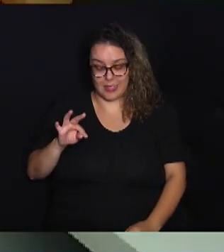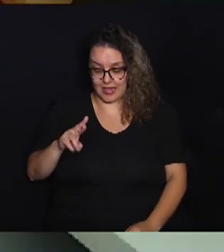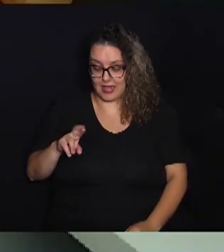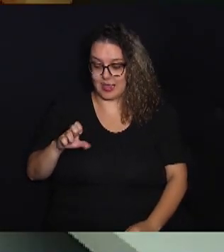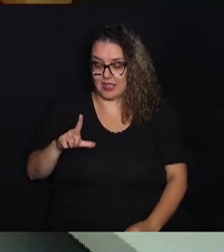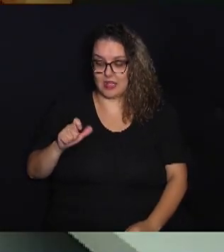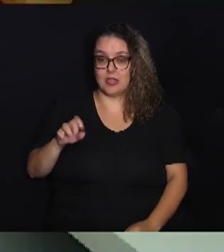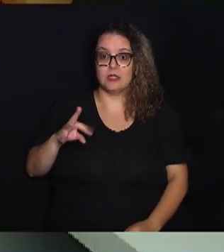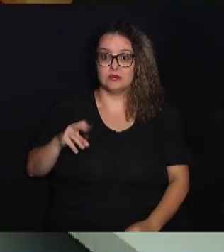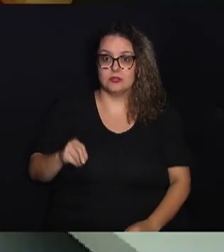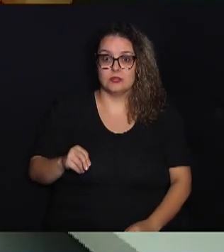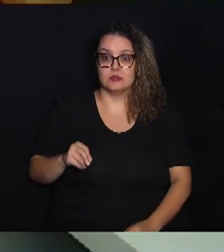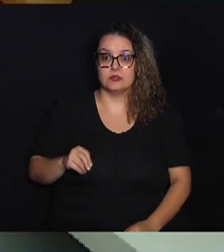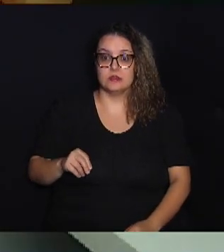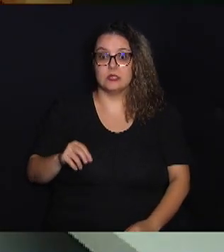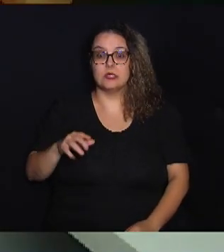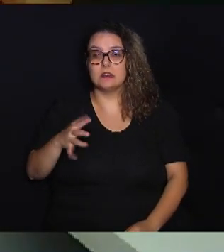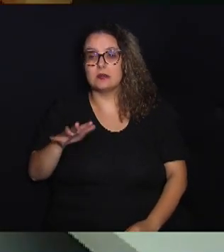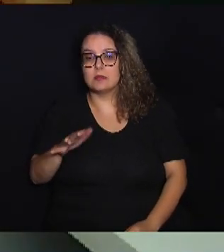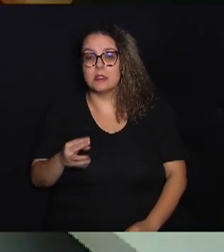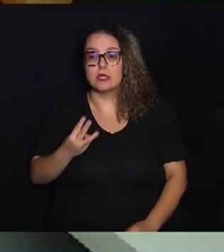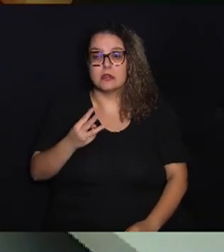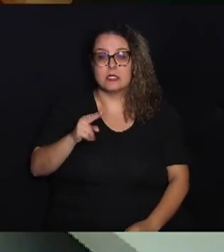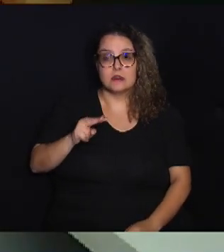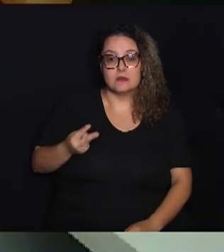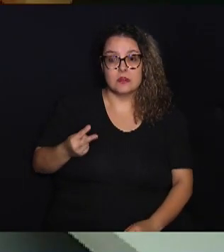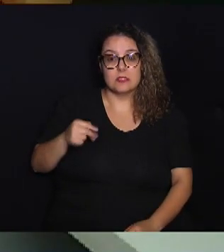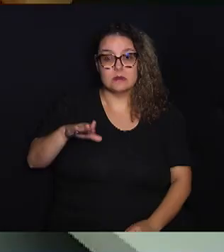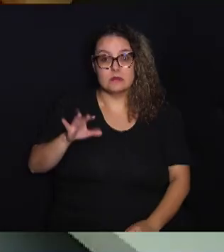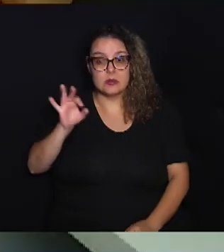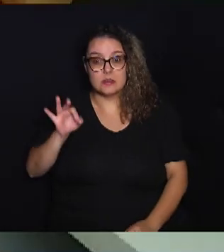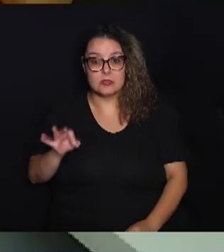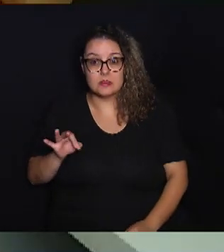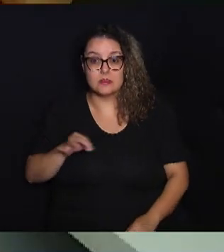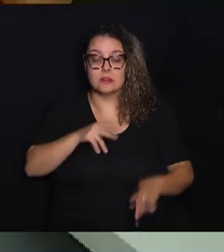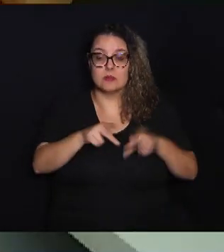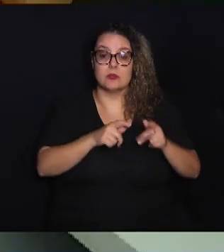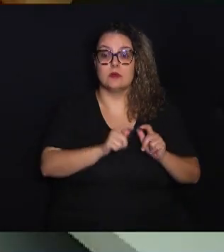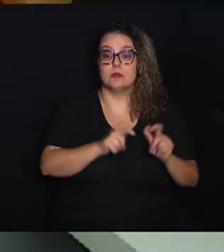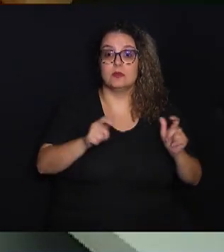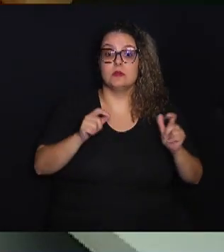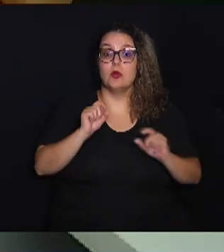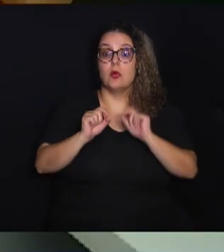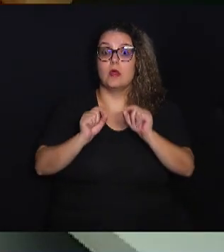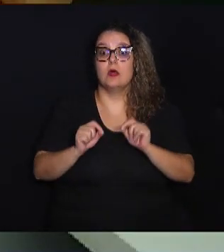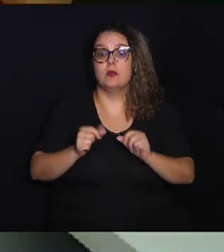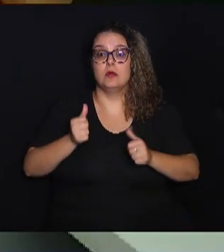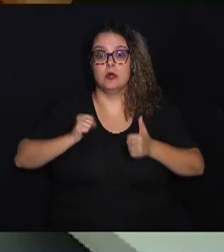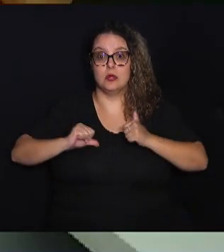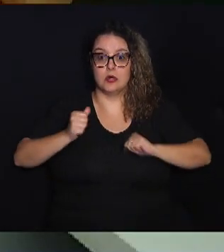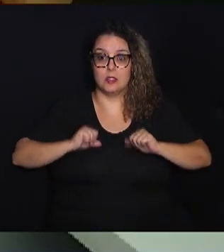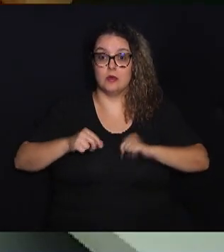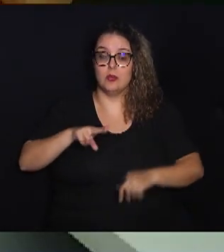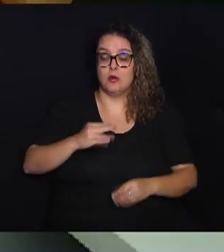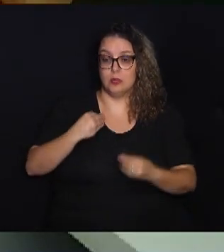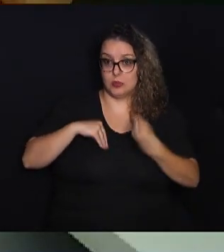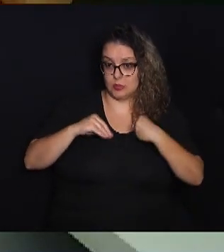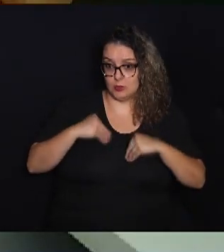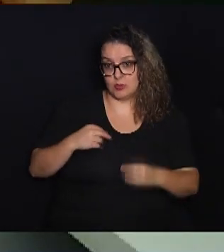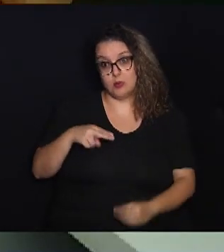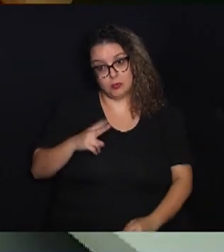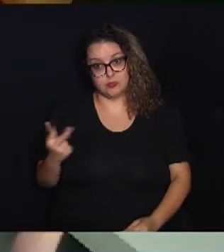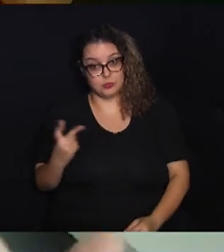insônia tem mais ou menos 3 vezes mais chance que a população normal de desenvolver ou ansiedade ou depressão, ou